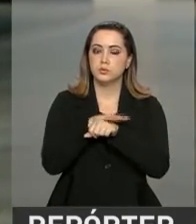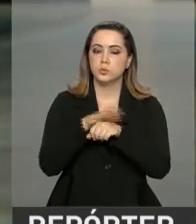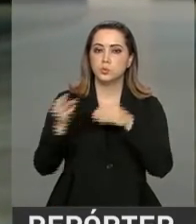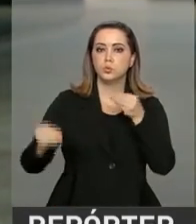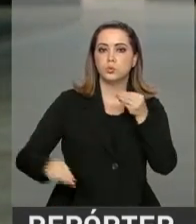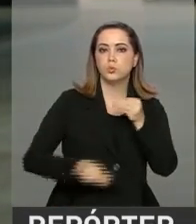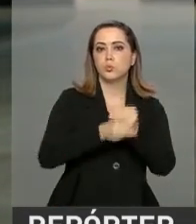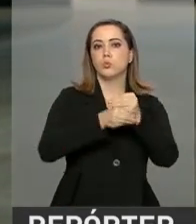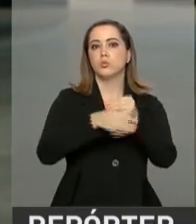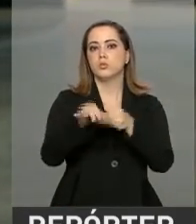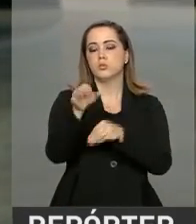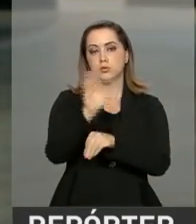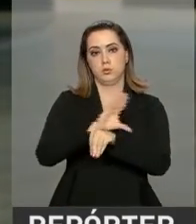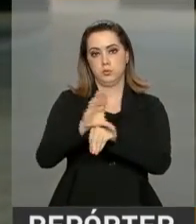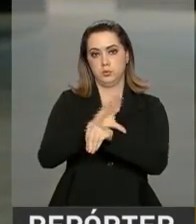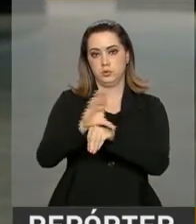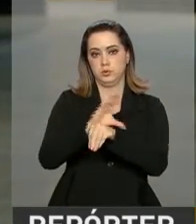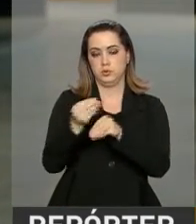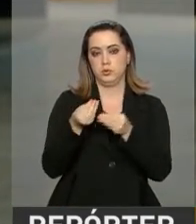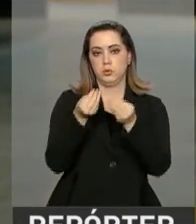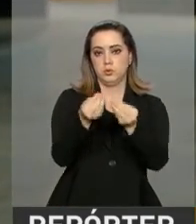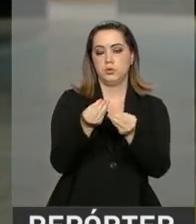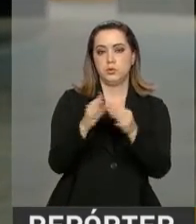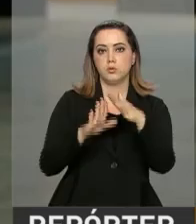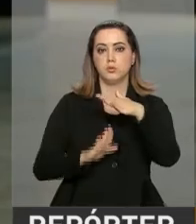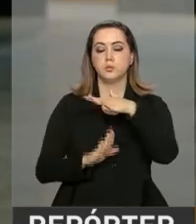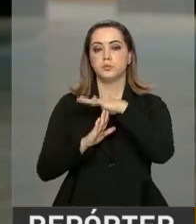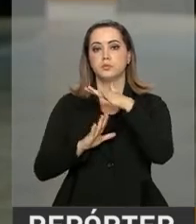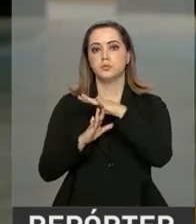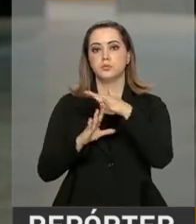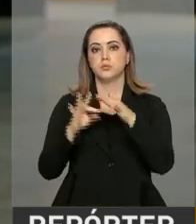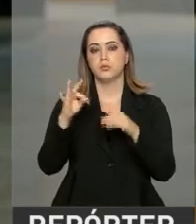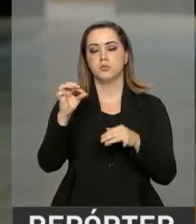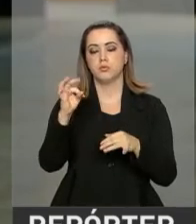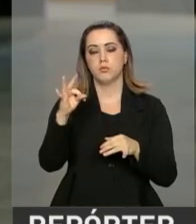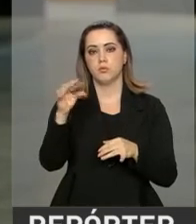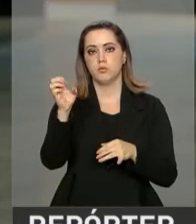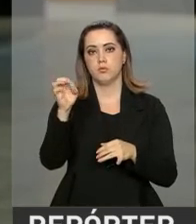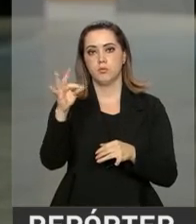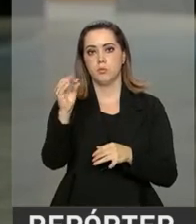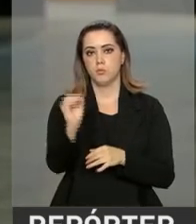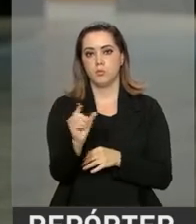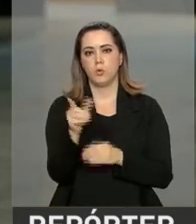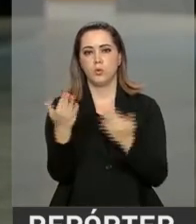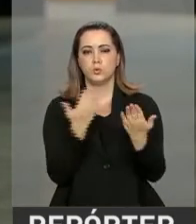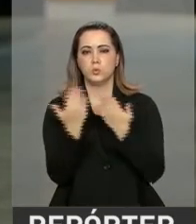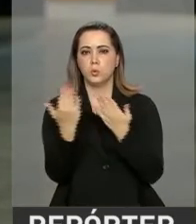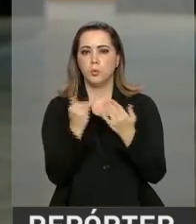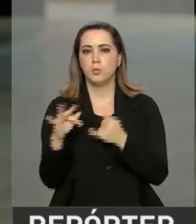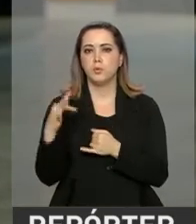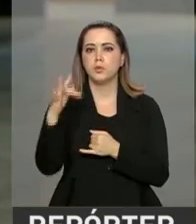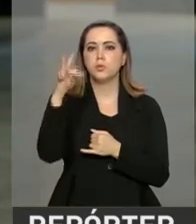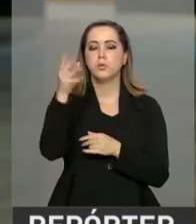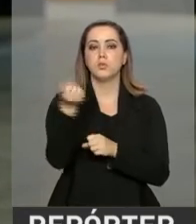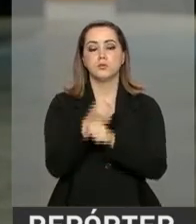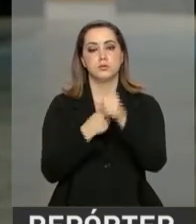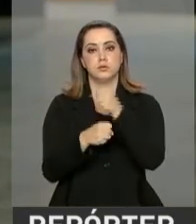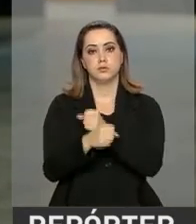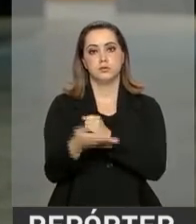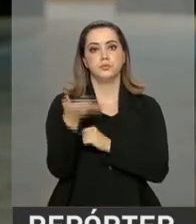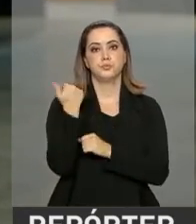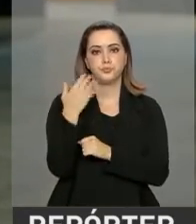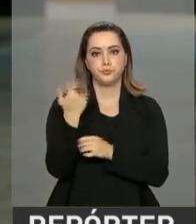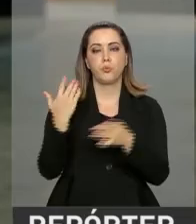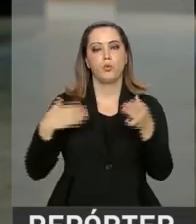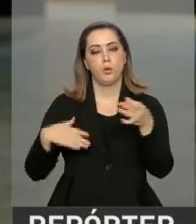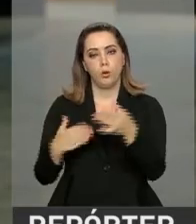que estabelece um teto para o aumento dos gastos públicos, tendo a inflação do ano anterior como referência. Essa proposta já